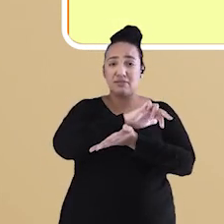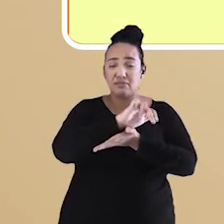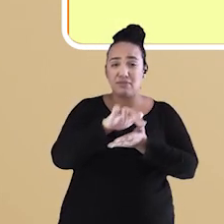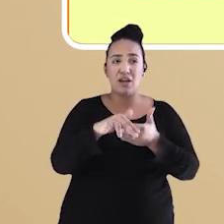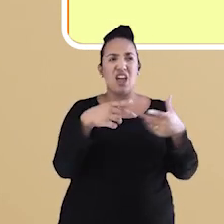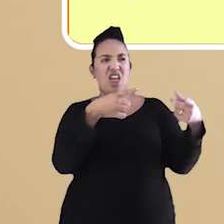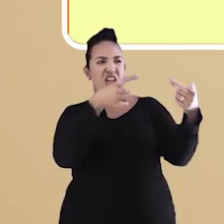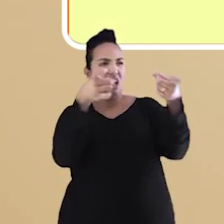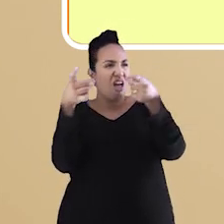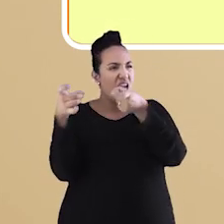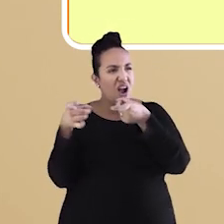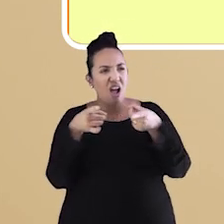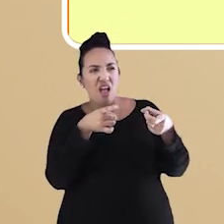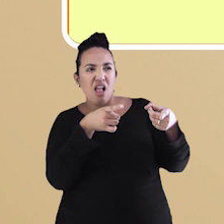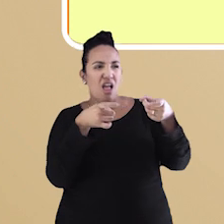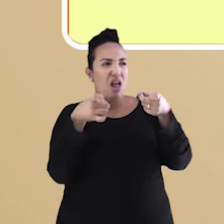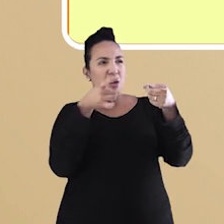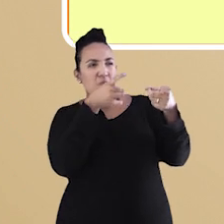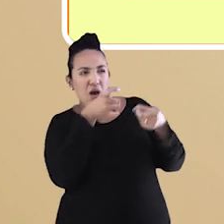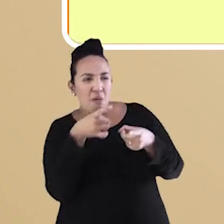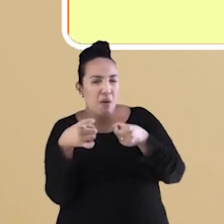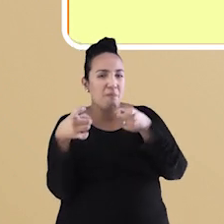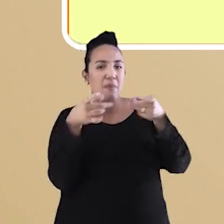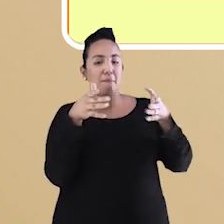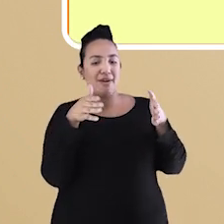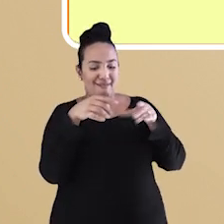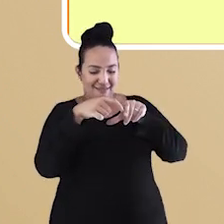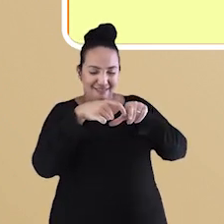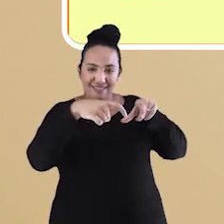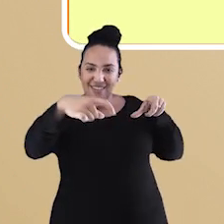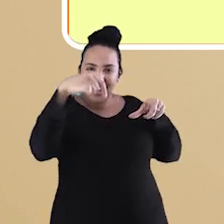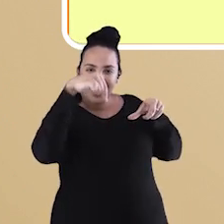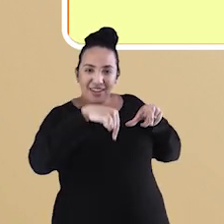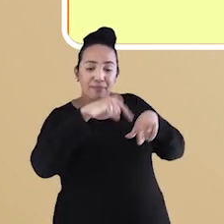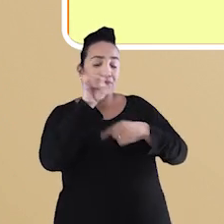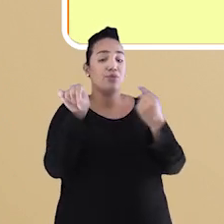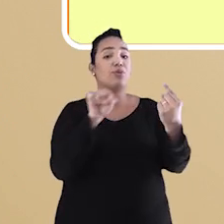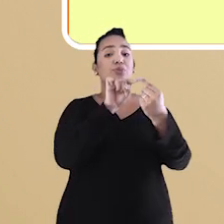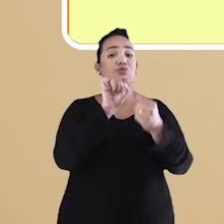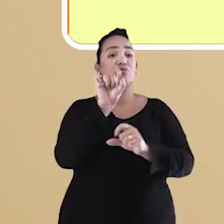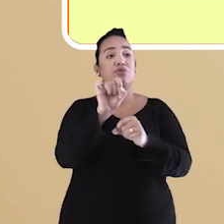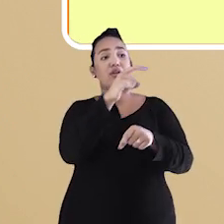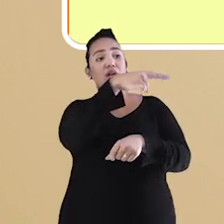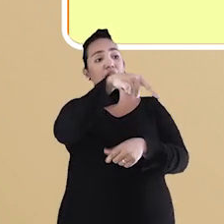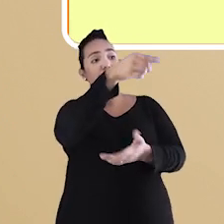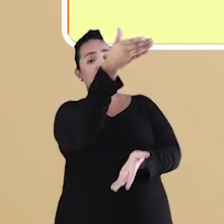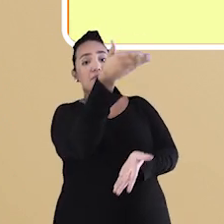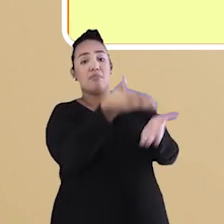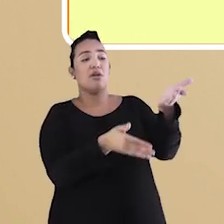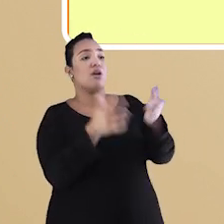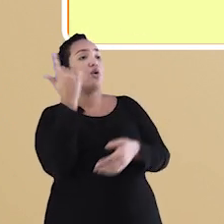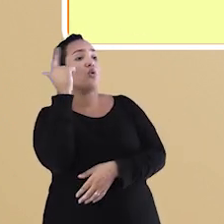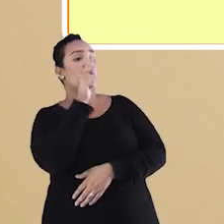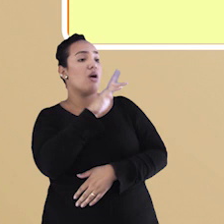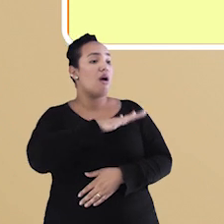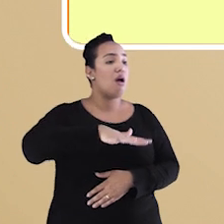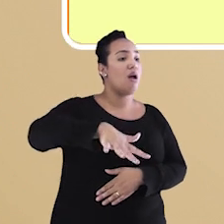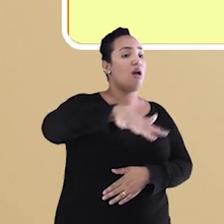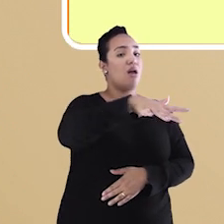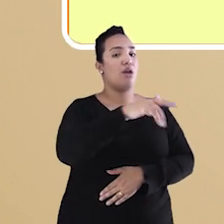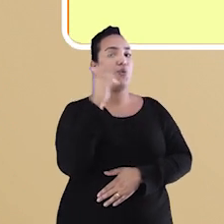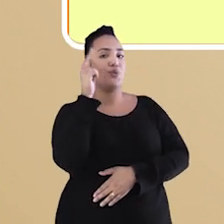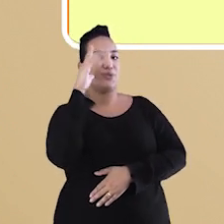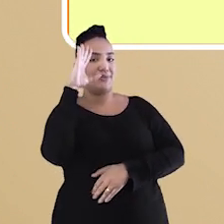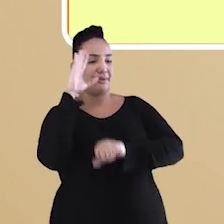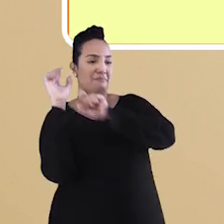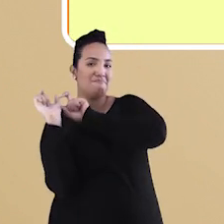meses disputando com os inimigos as chamadas terras de ninguém. O objetivo era derrotar o inimigo para conquistar a terra